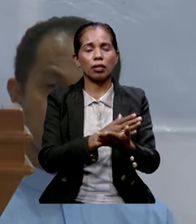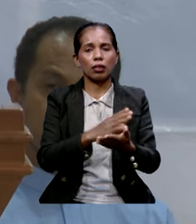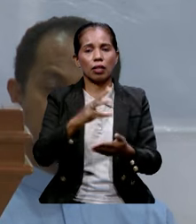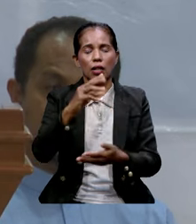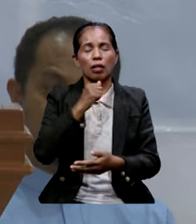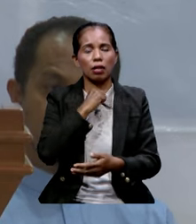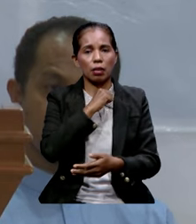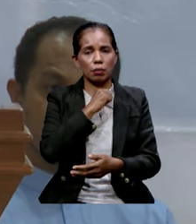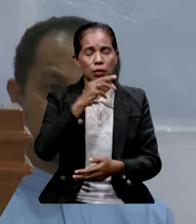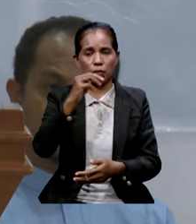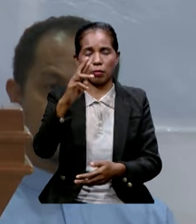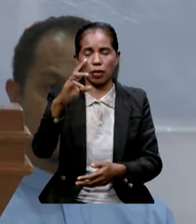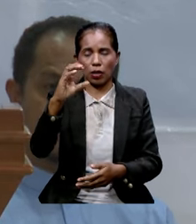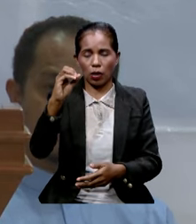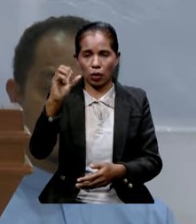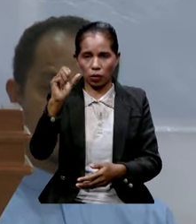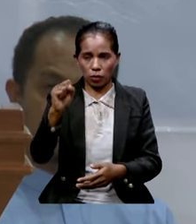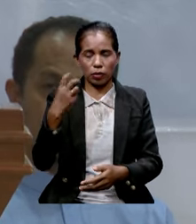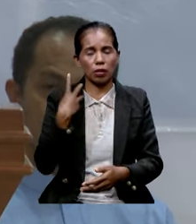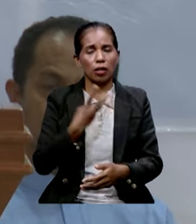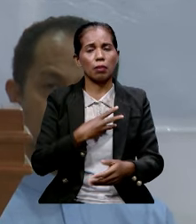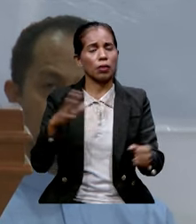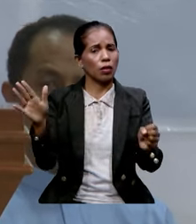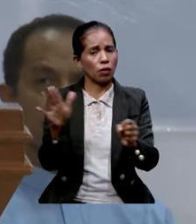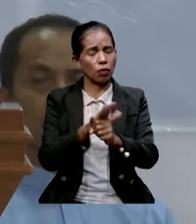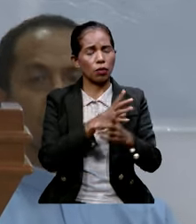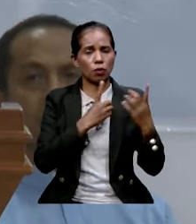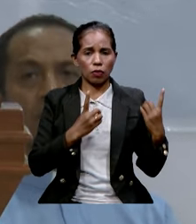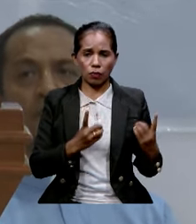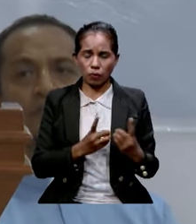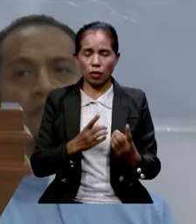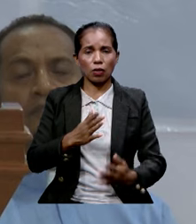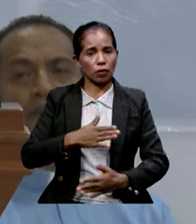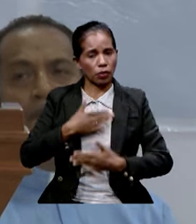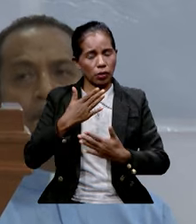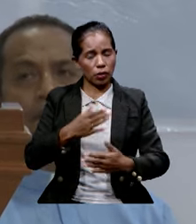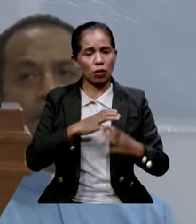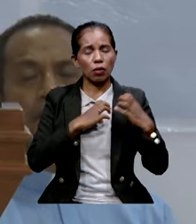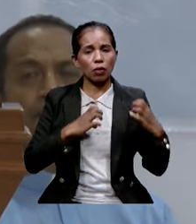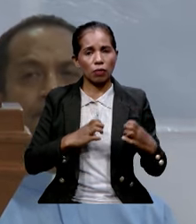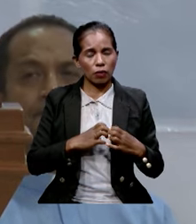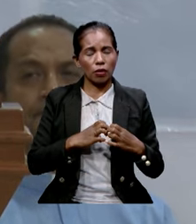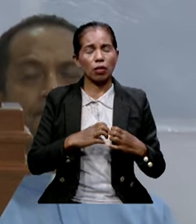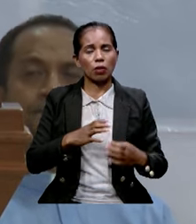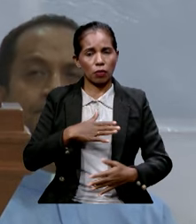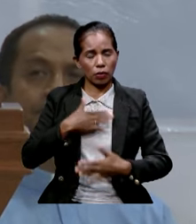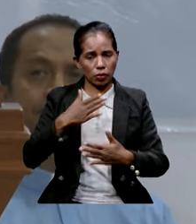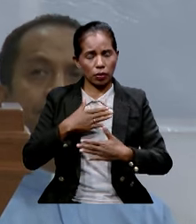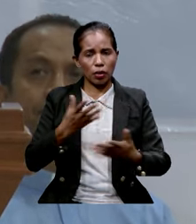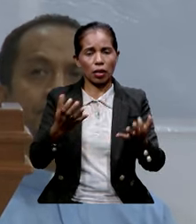Monsenhor Marco Sprizzi, ami na conhofuan solo no honra bot hakarak